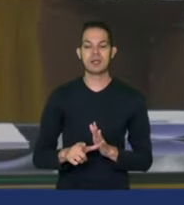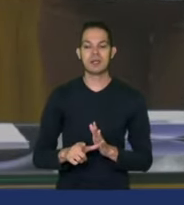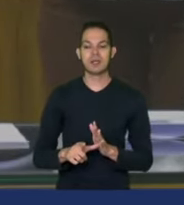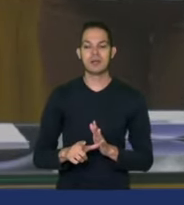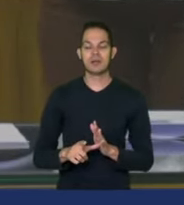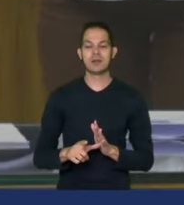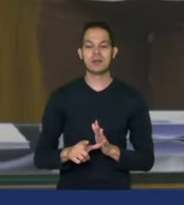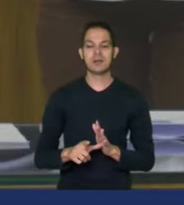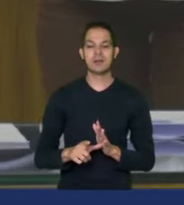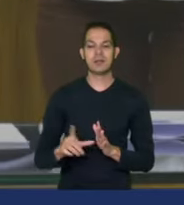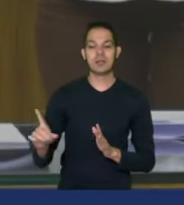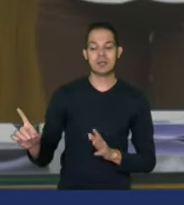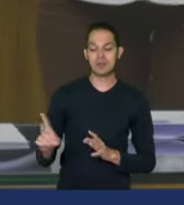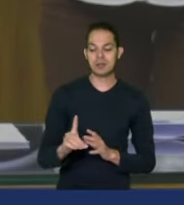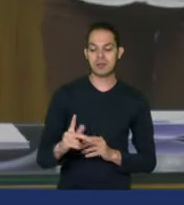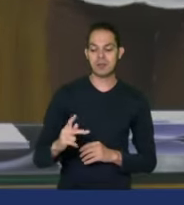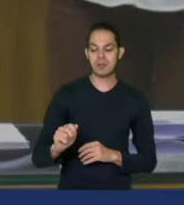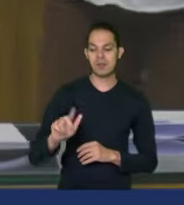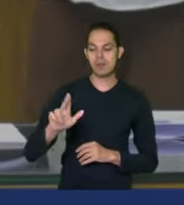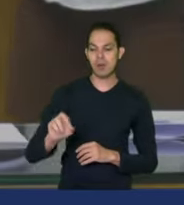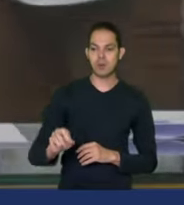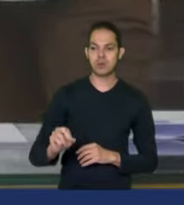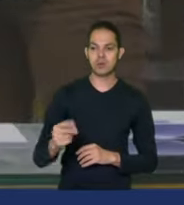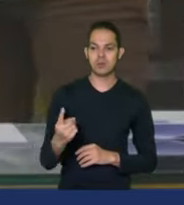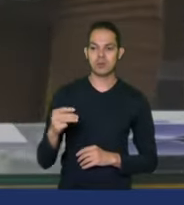do deputado Paulo Ramos, um minutinho.